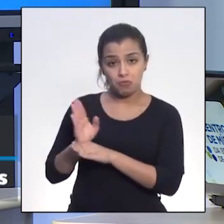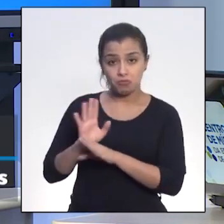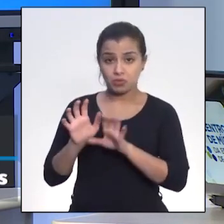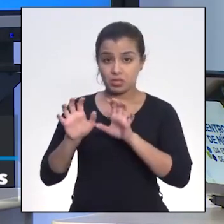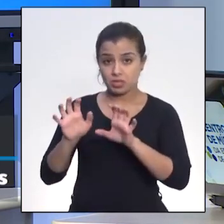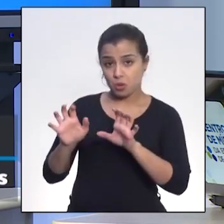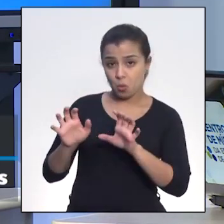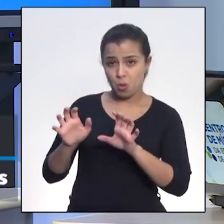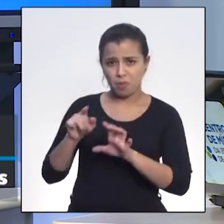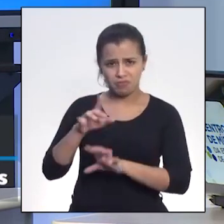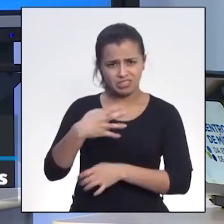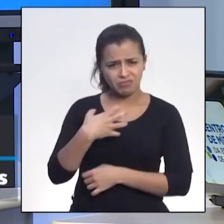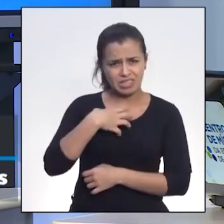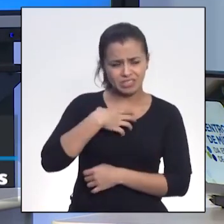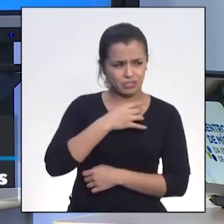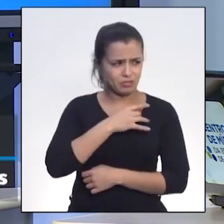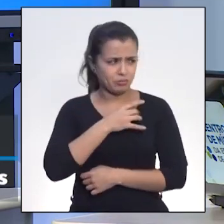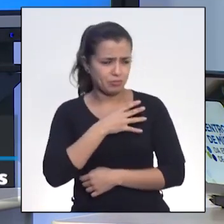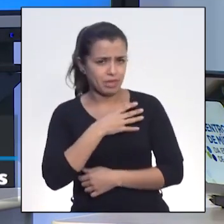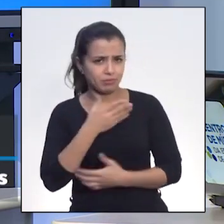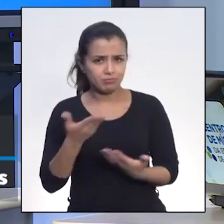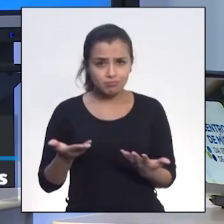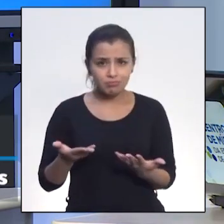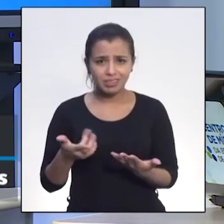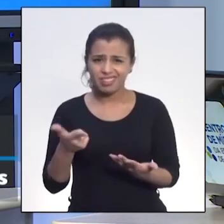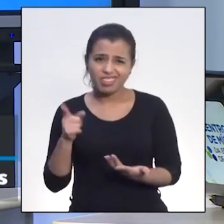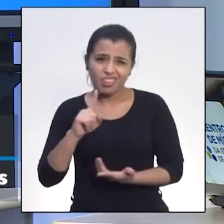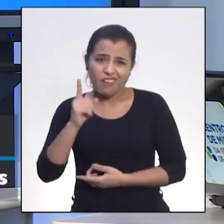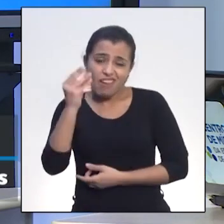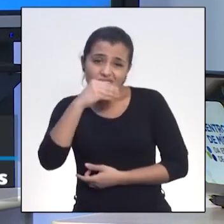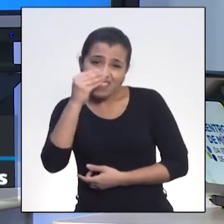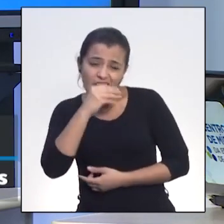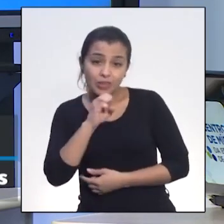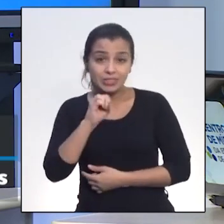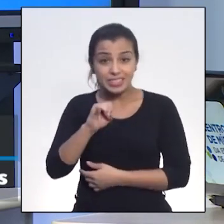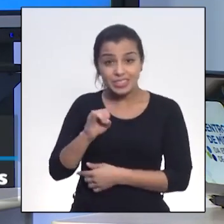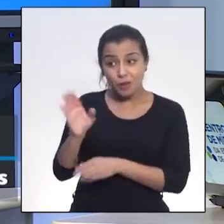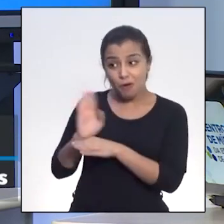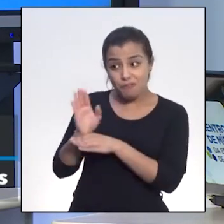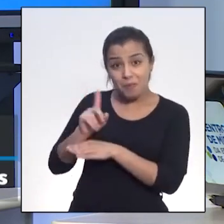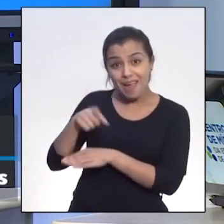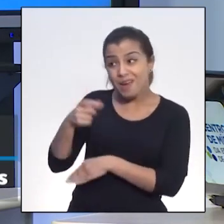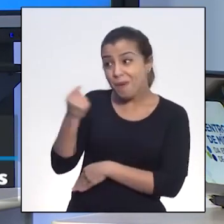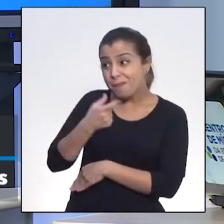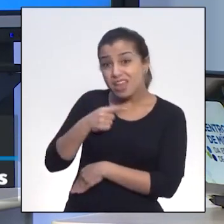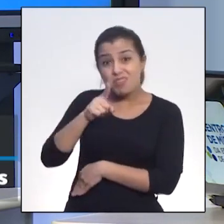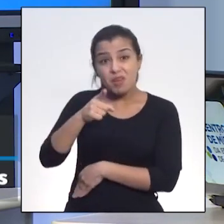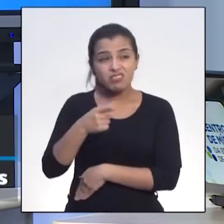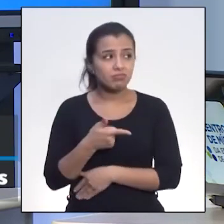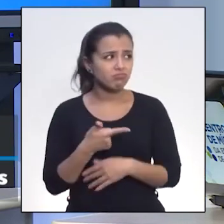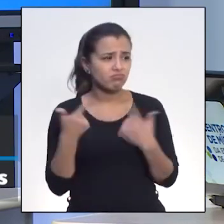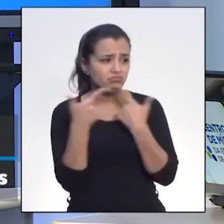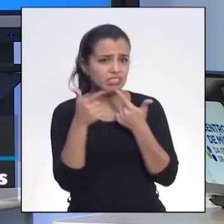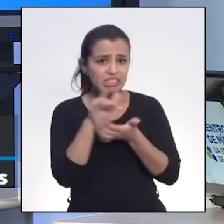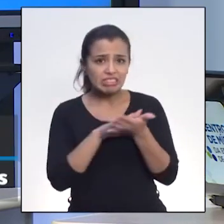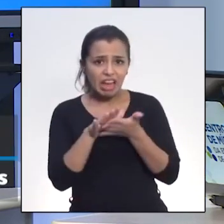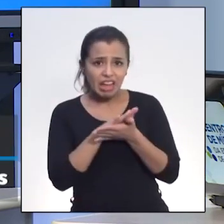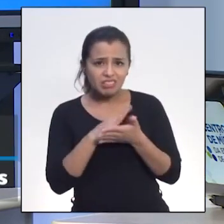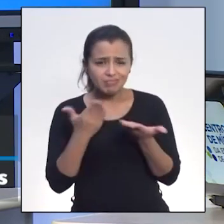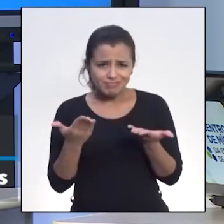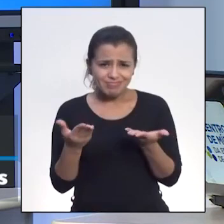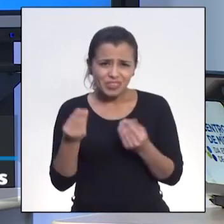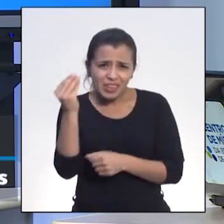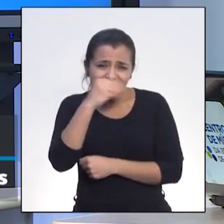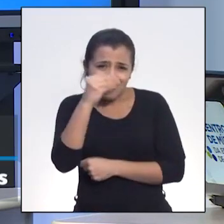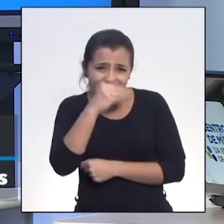medo, ele não está cumprindo o papel dele. Se o filme é comédia e você não dá risada, o filme tá errado, né? Você